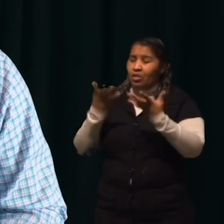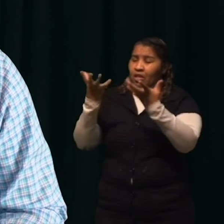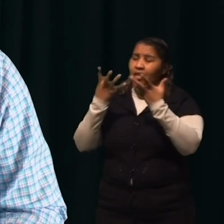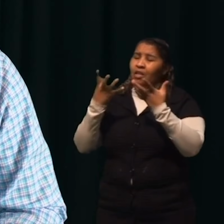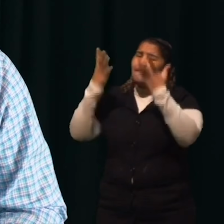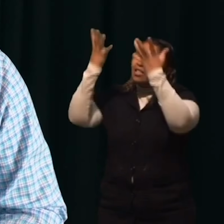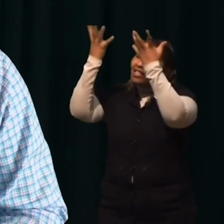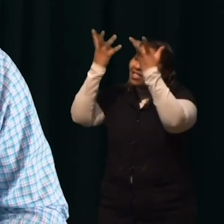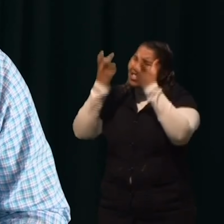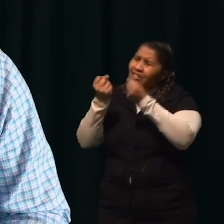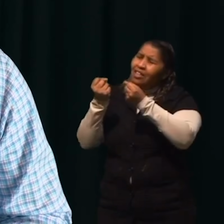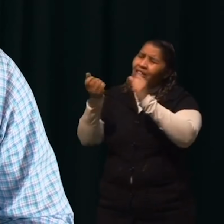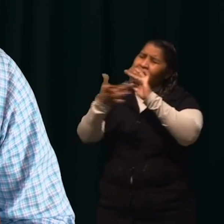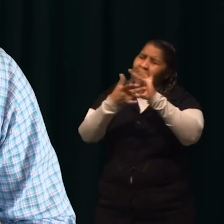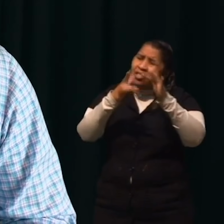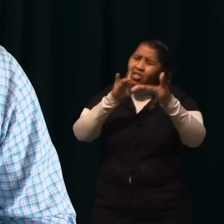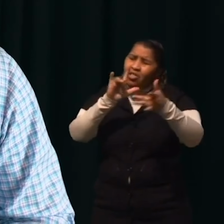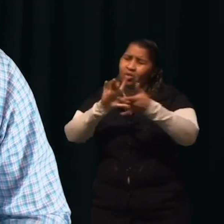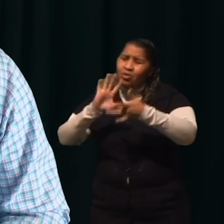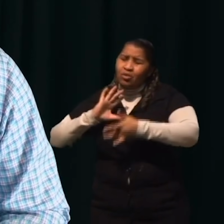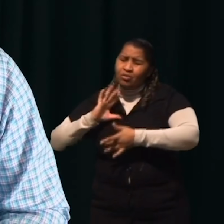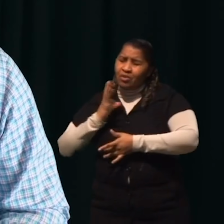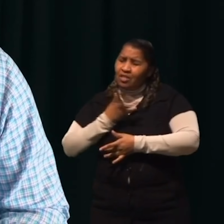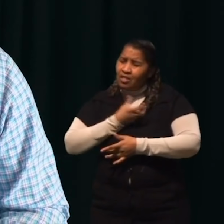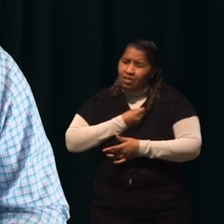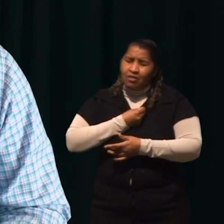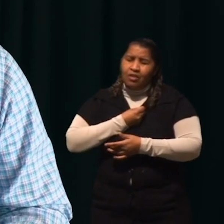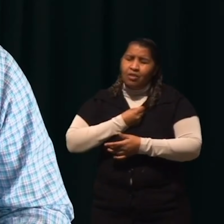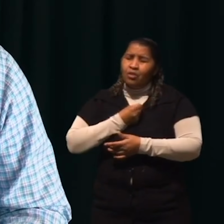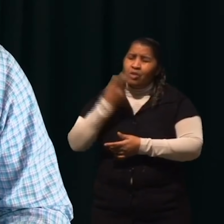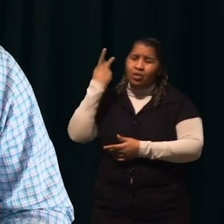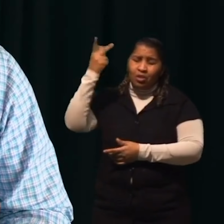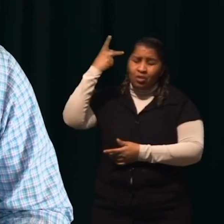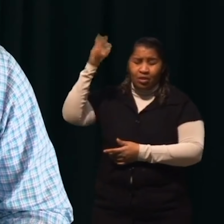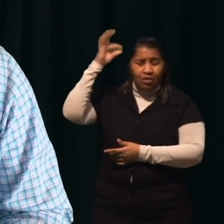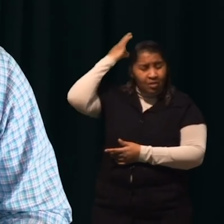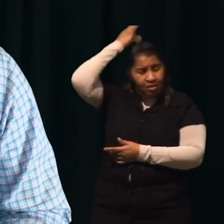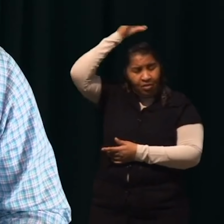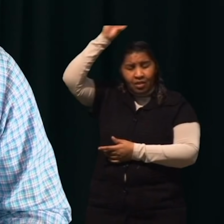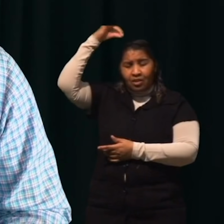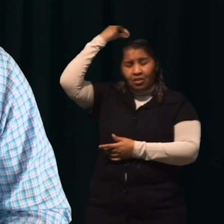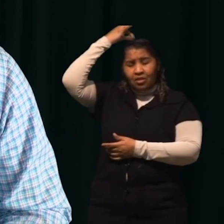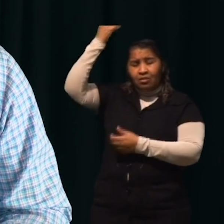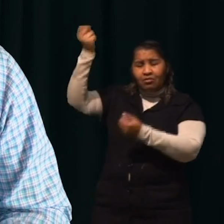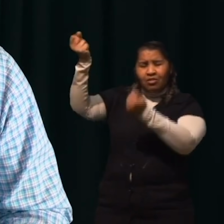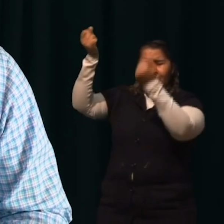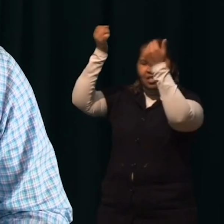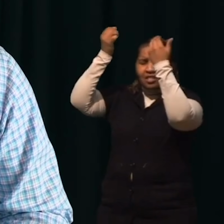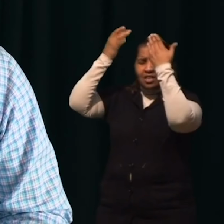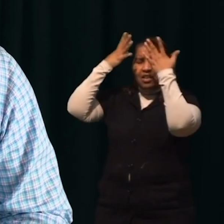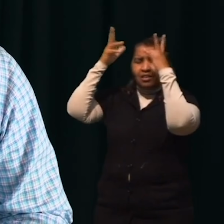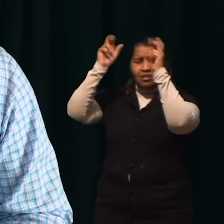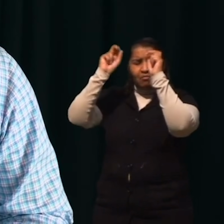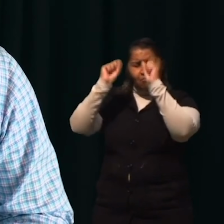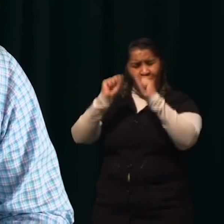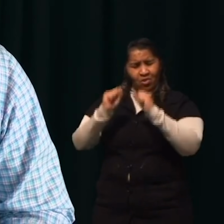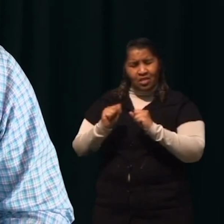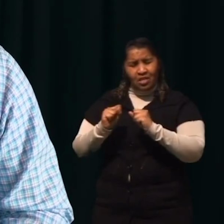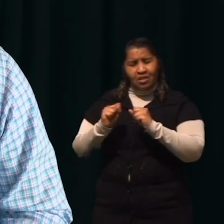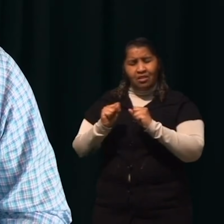nosso Pai, Jesus Cristo como nosso Salvador e o Teu Espírito Santo de graça e de